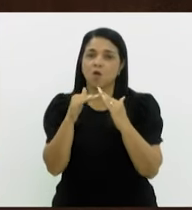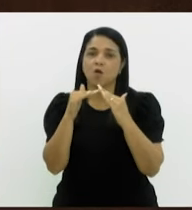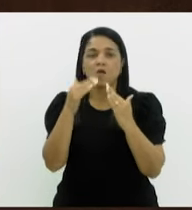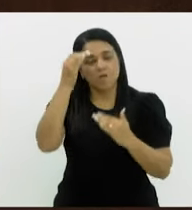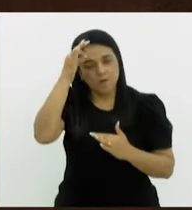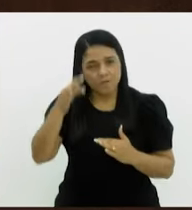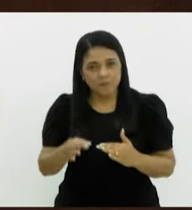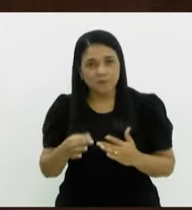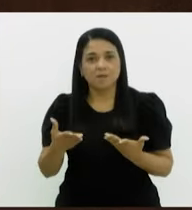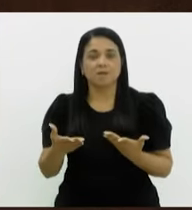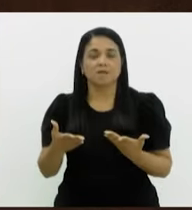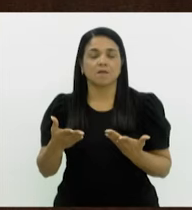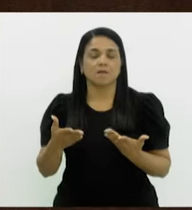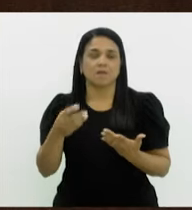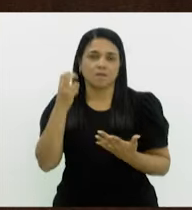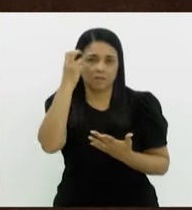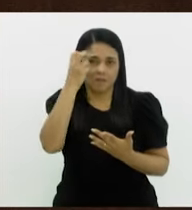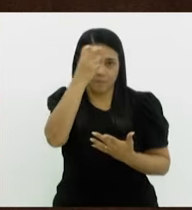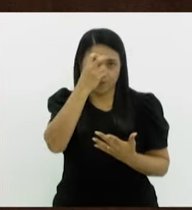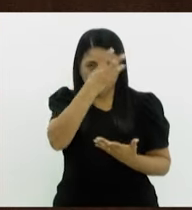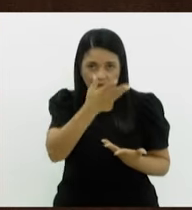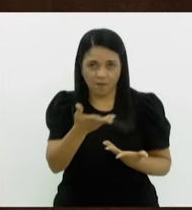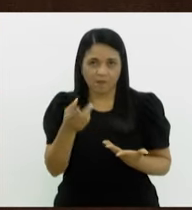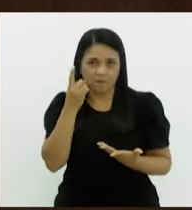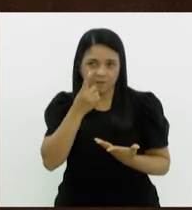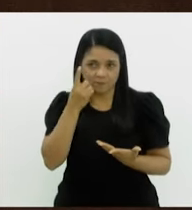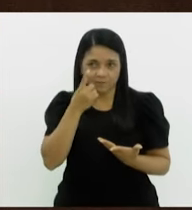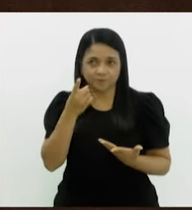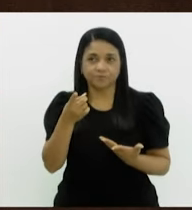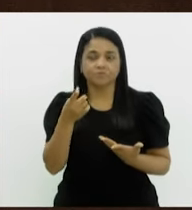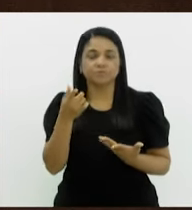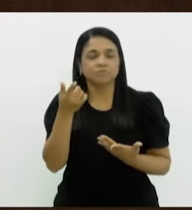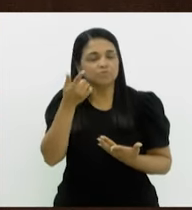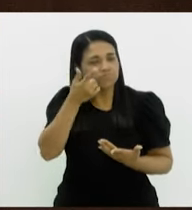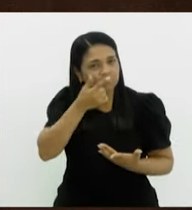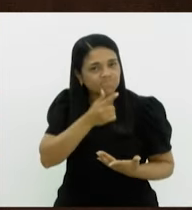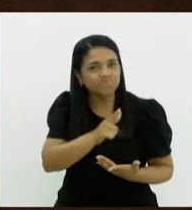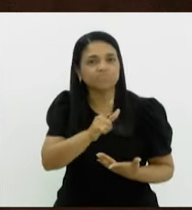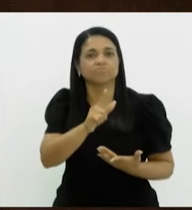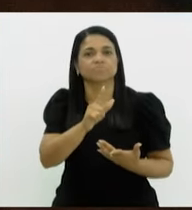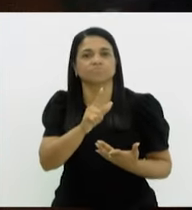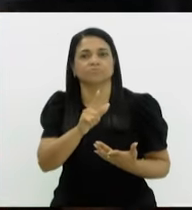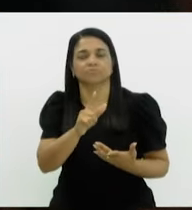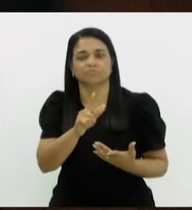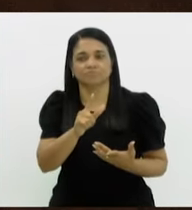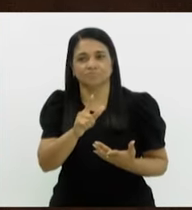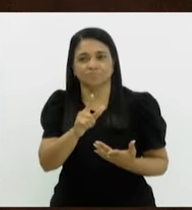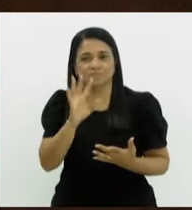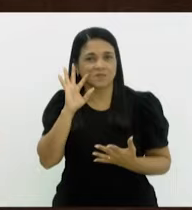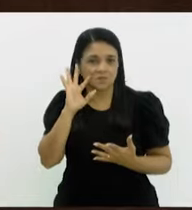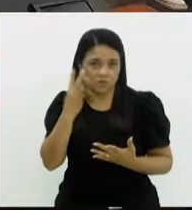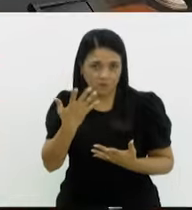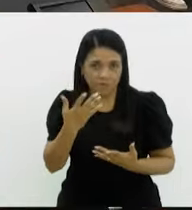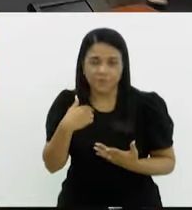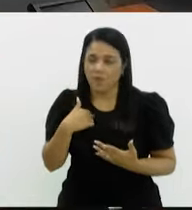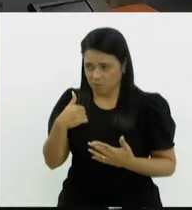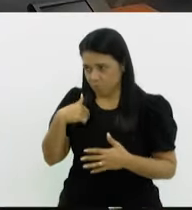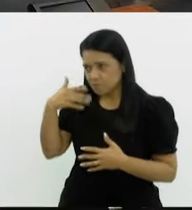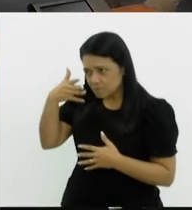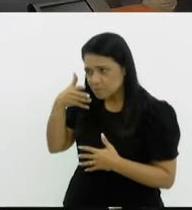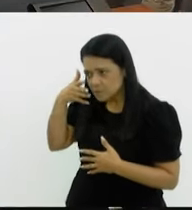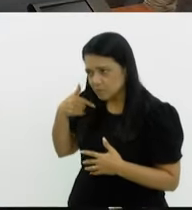possamos fazer uma audiência pública e a gente conseguir ali Vossa Excelência, resolver. Vossa Excelência, me permite uma